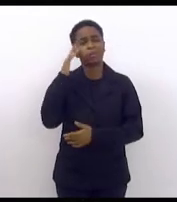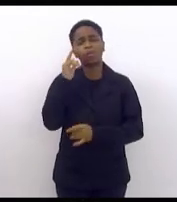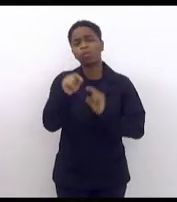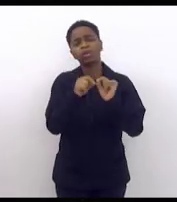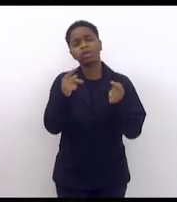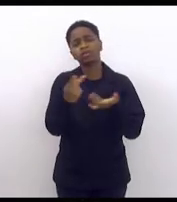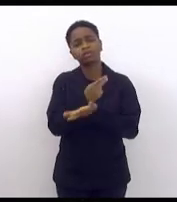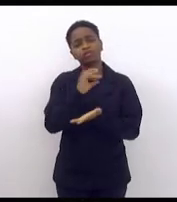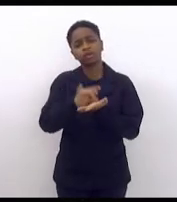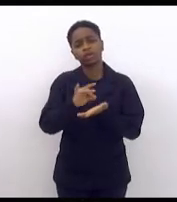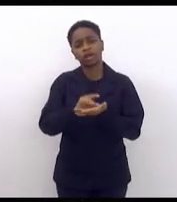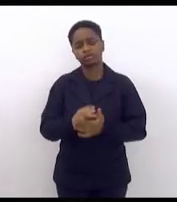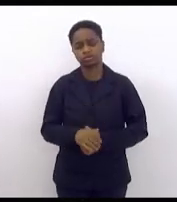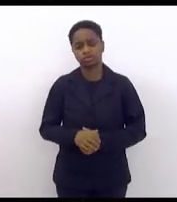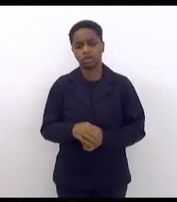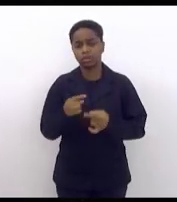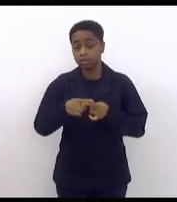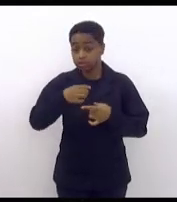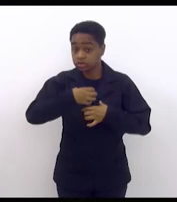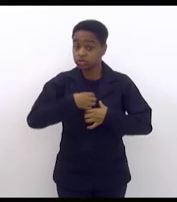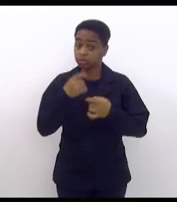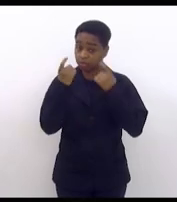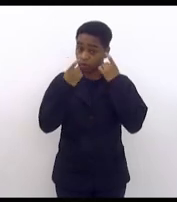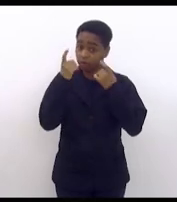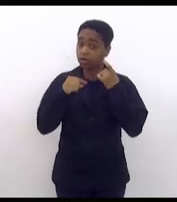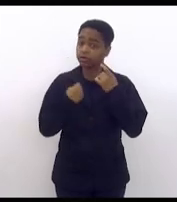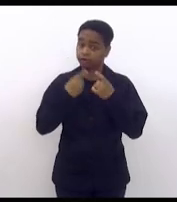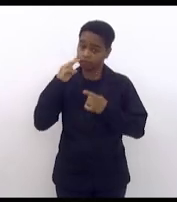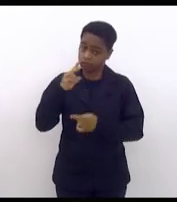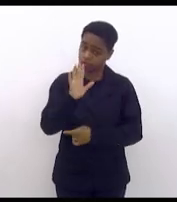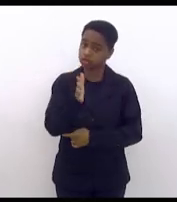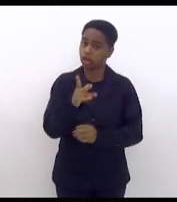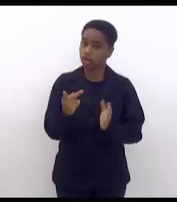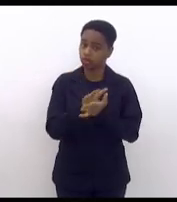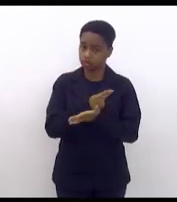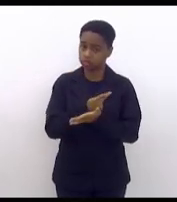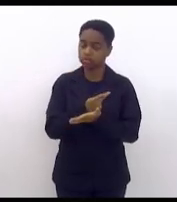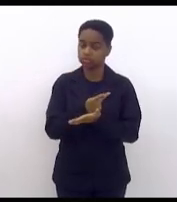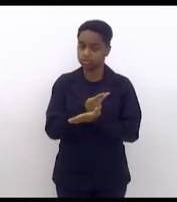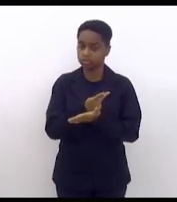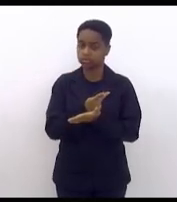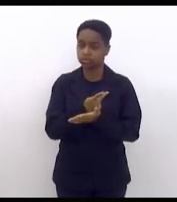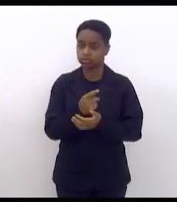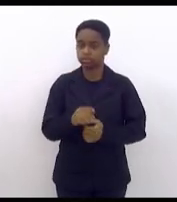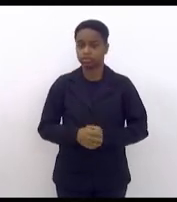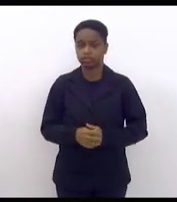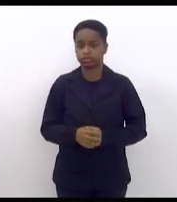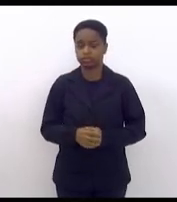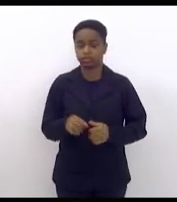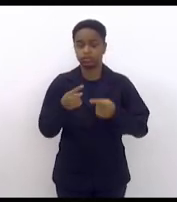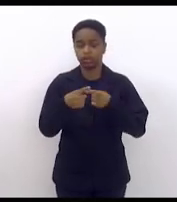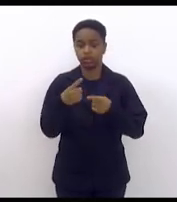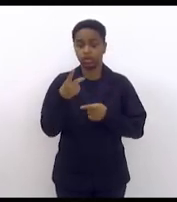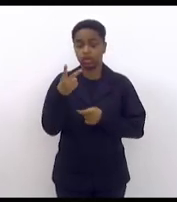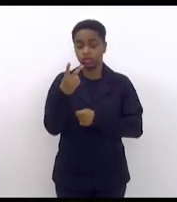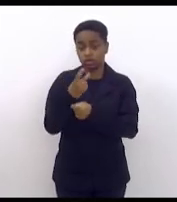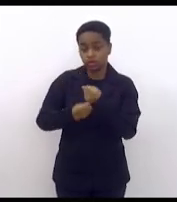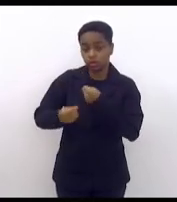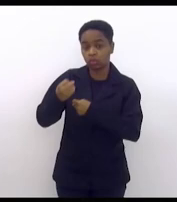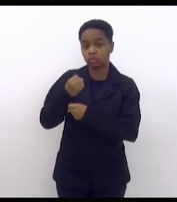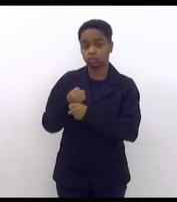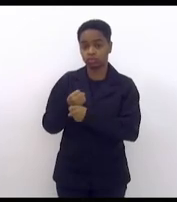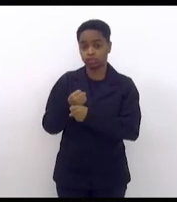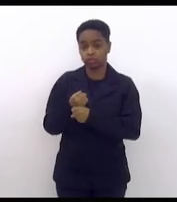acontecendo, afinal, né? É preocupante, porque a gente já viu isso acontecer. Apenas 2 anos atrás, o